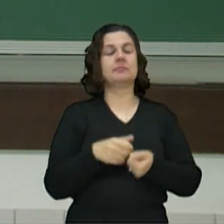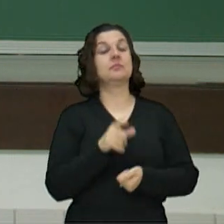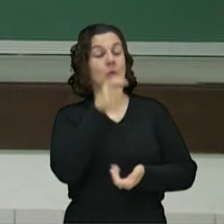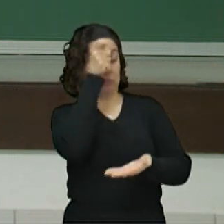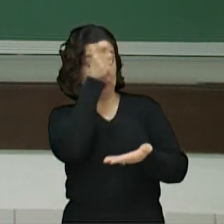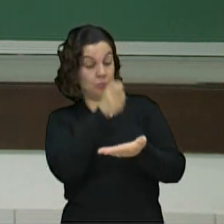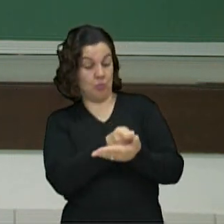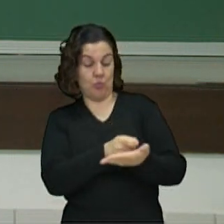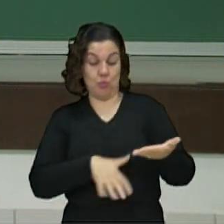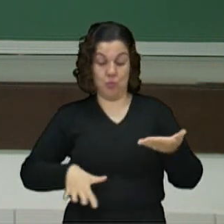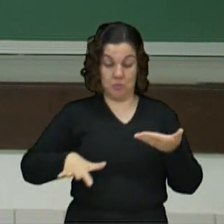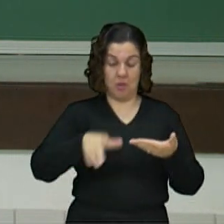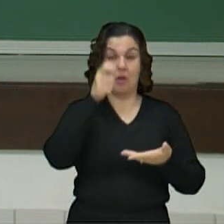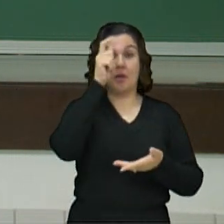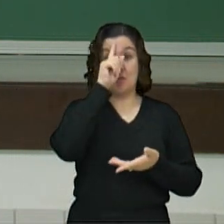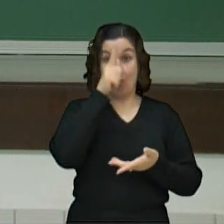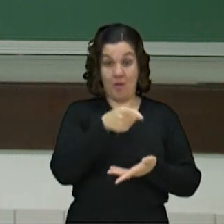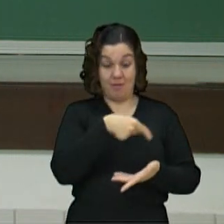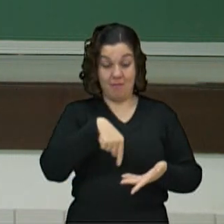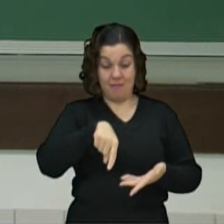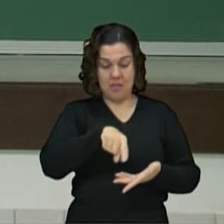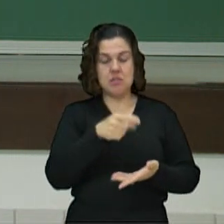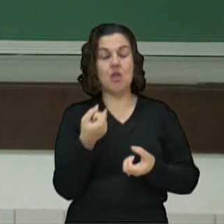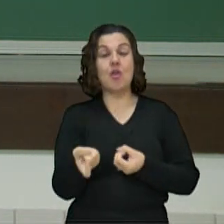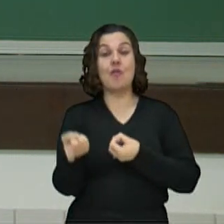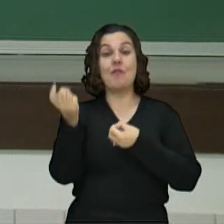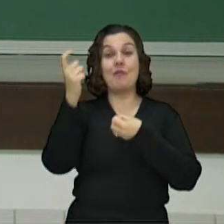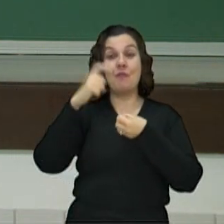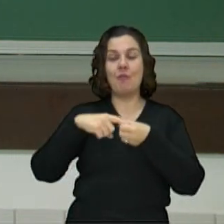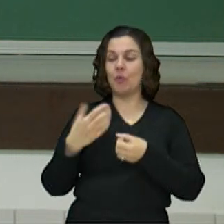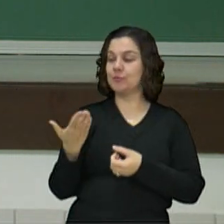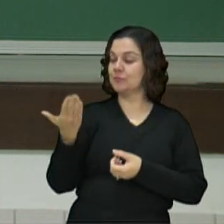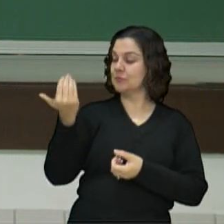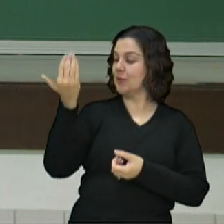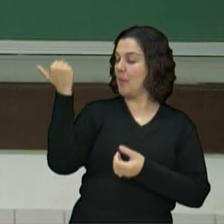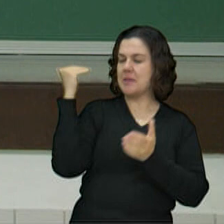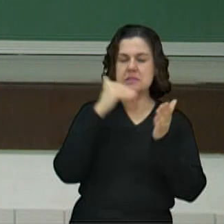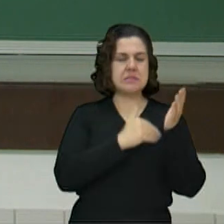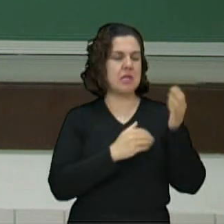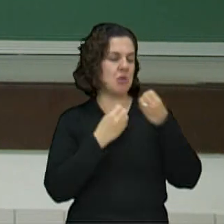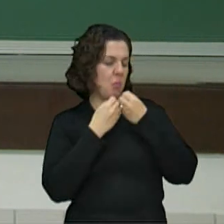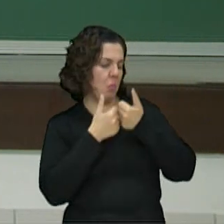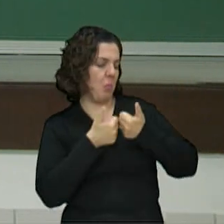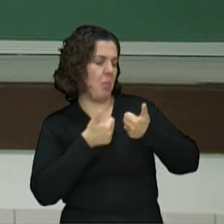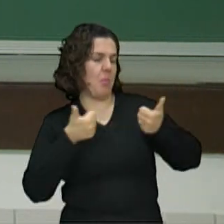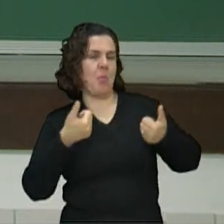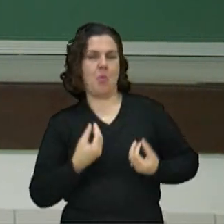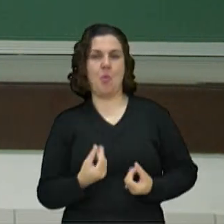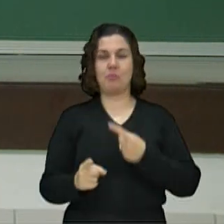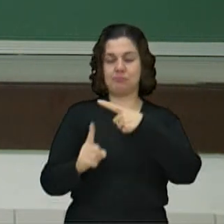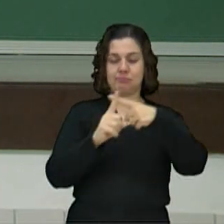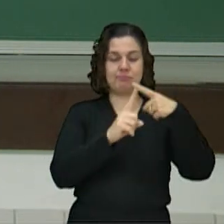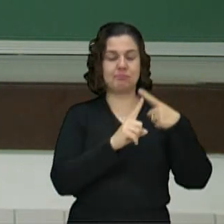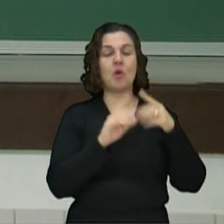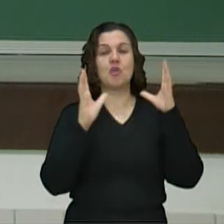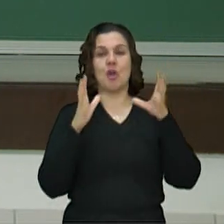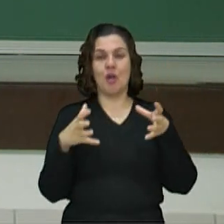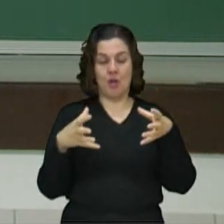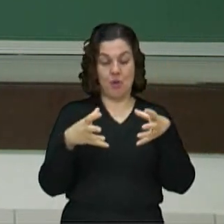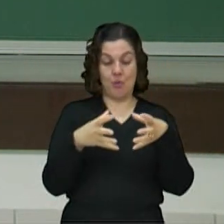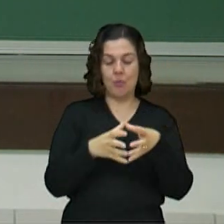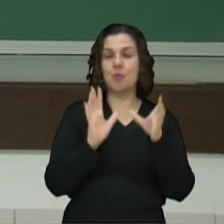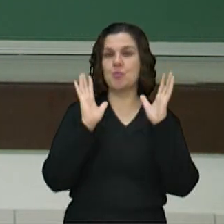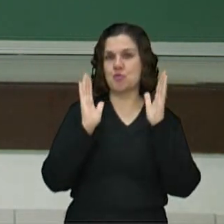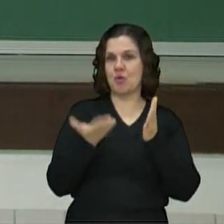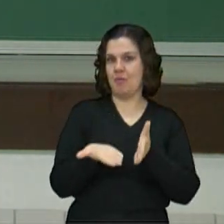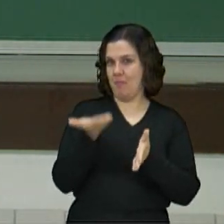defende isso muito. Volta a esse passado de todas as glórias que o grupo já teve, que aquela comunidade